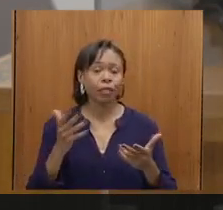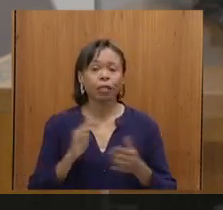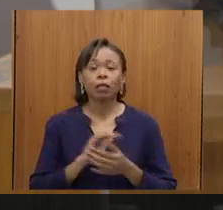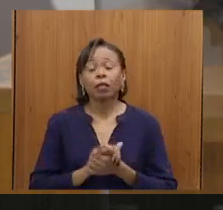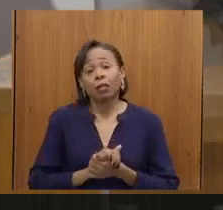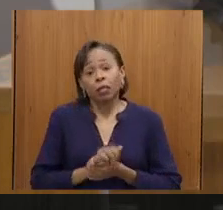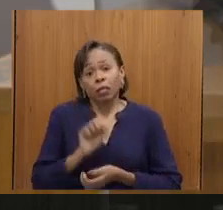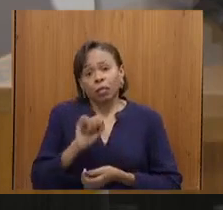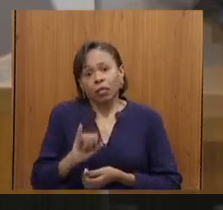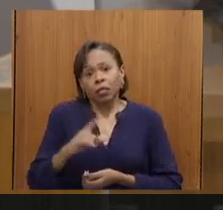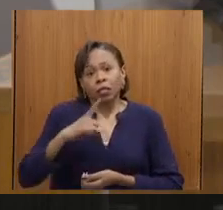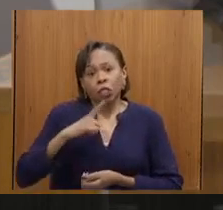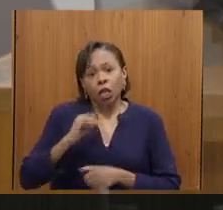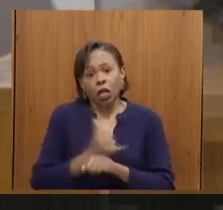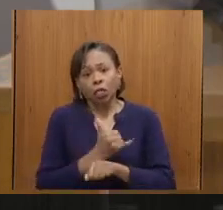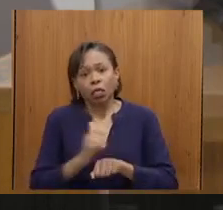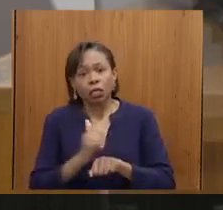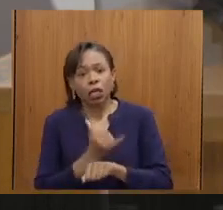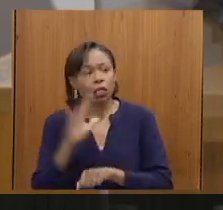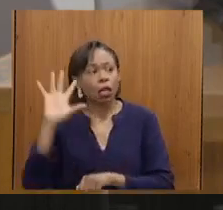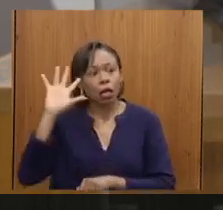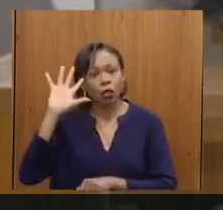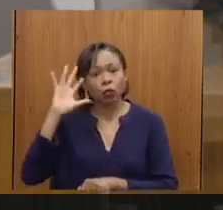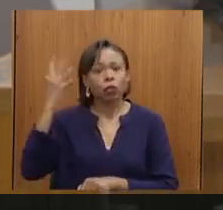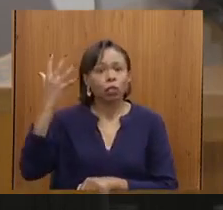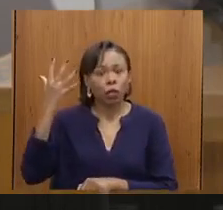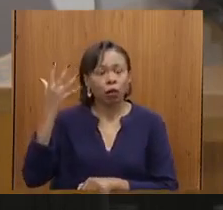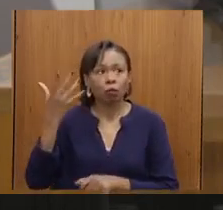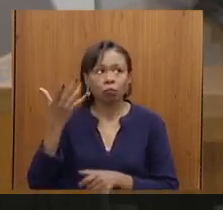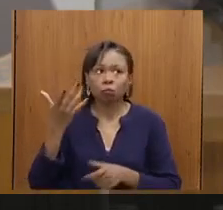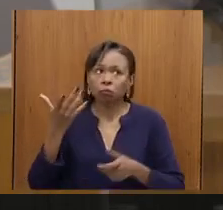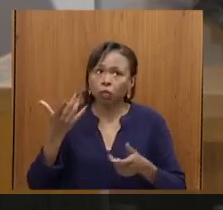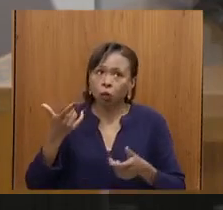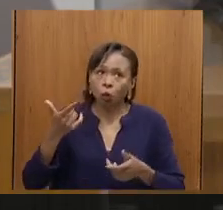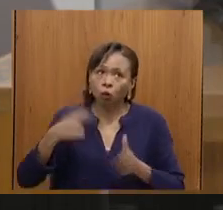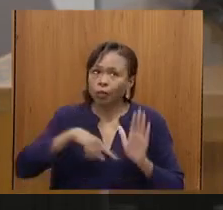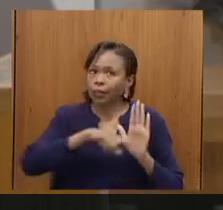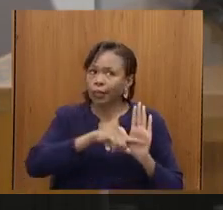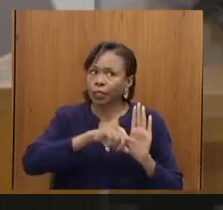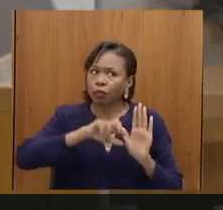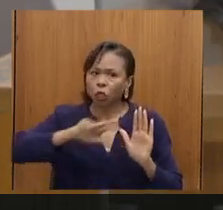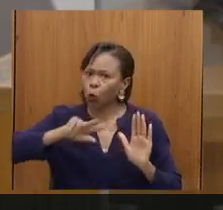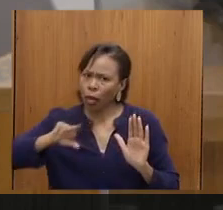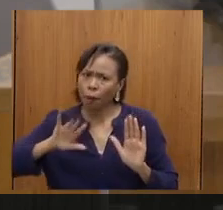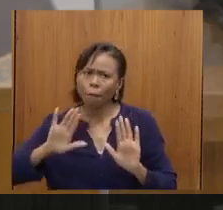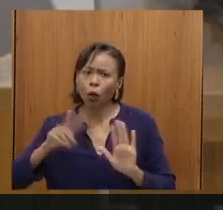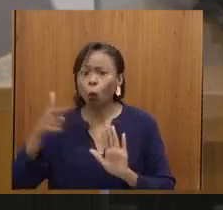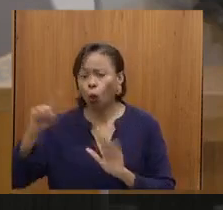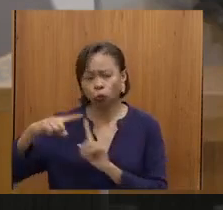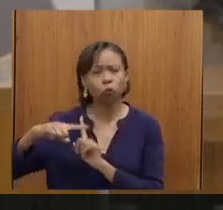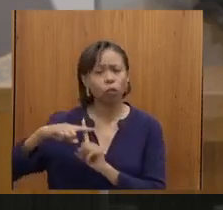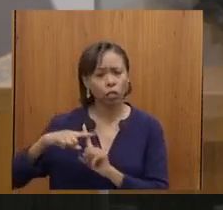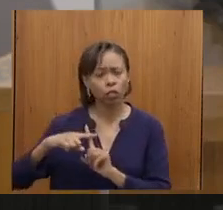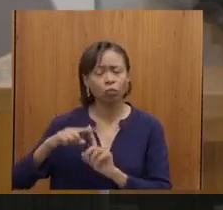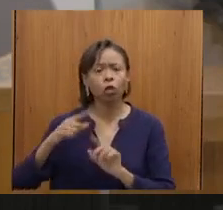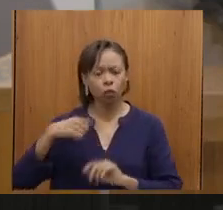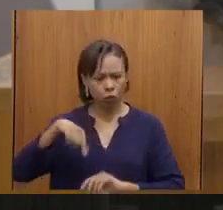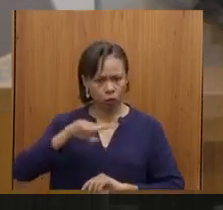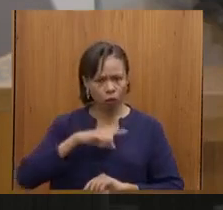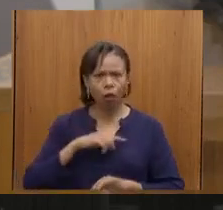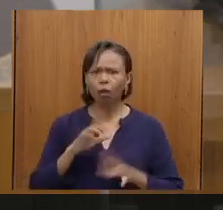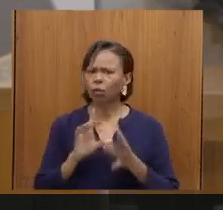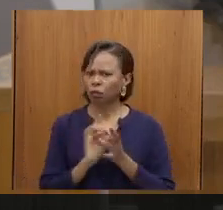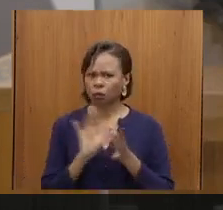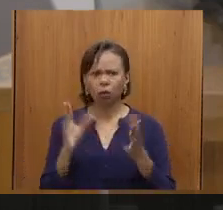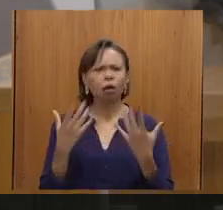se tivermos soluções que não sejam o remédio amargo, que sejam outras soluções, nós sempre estivemos abertos e